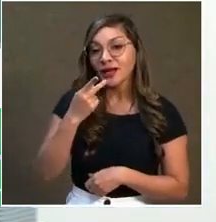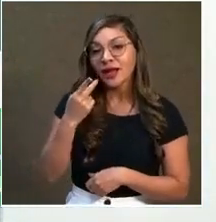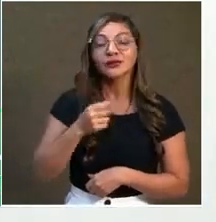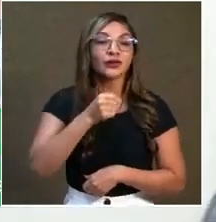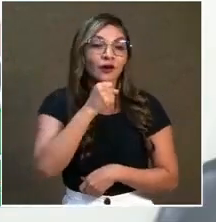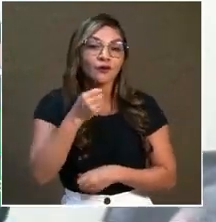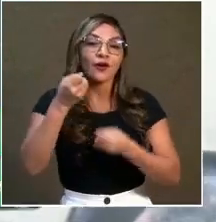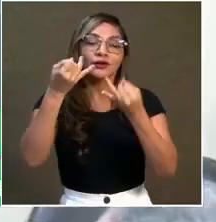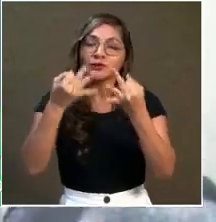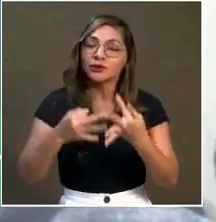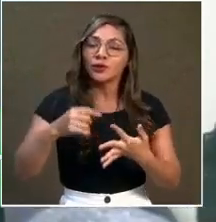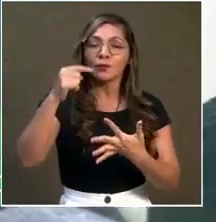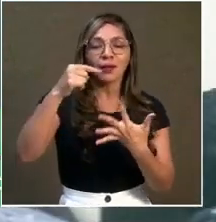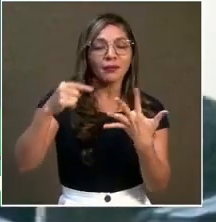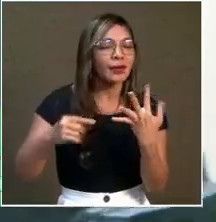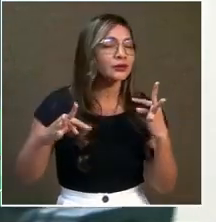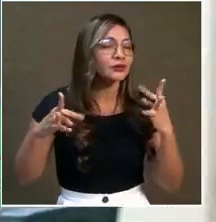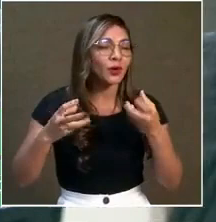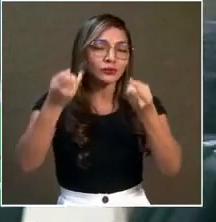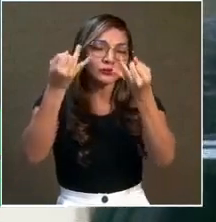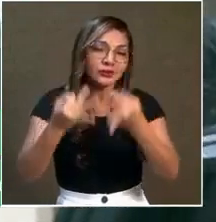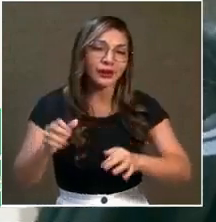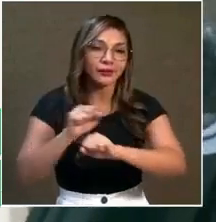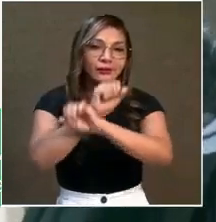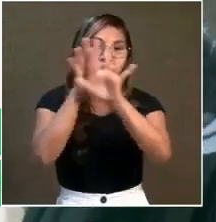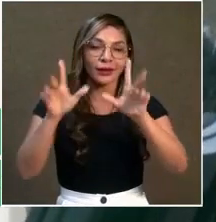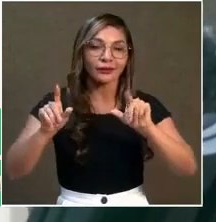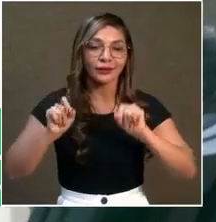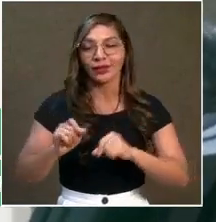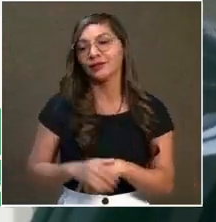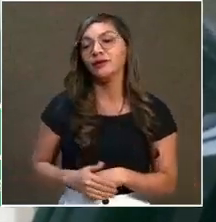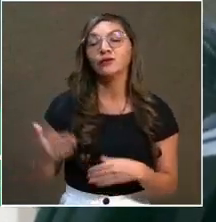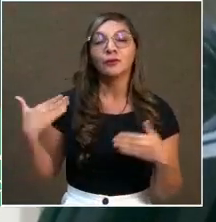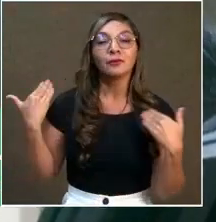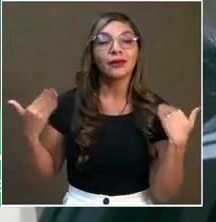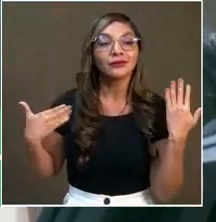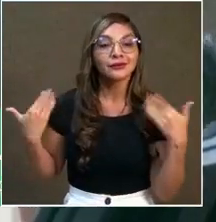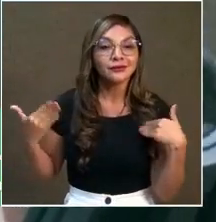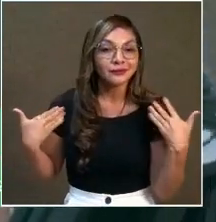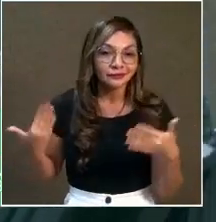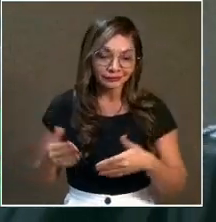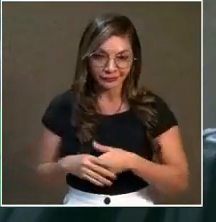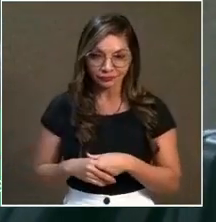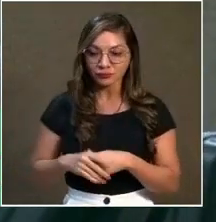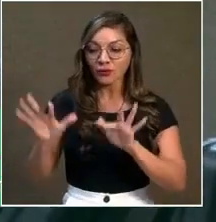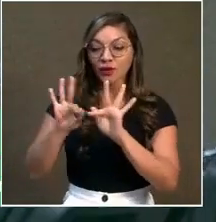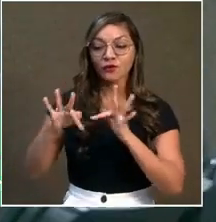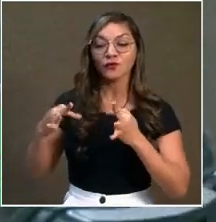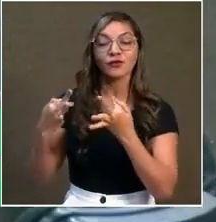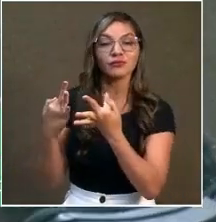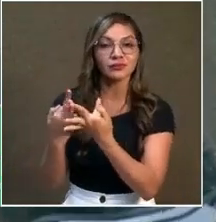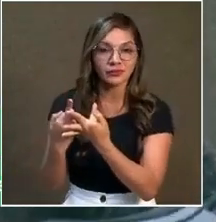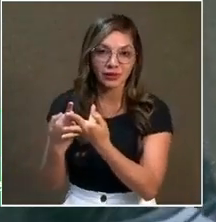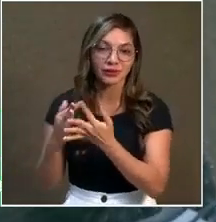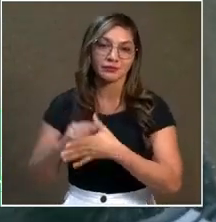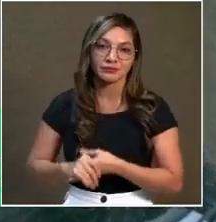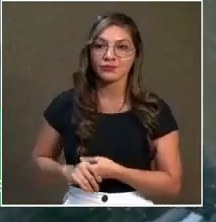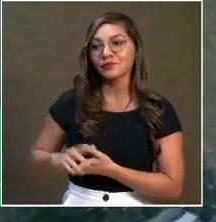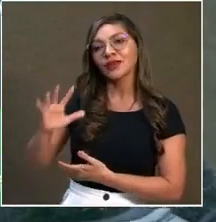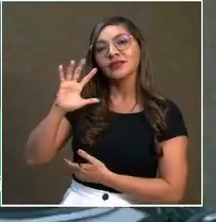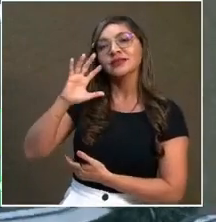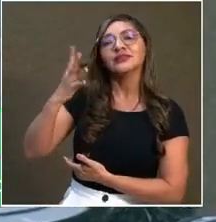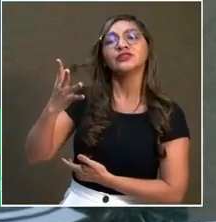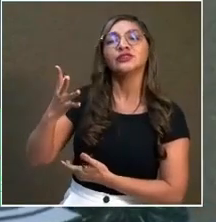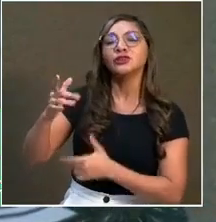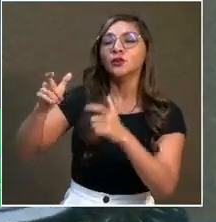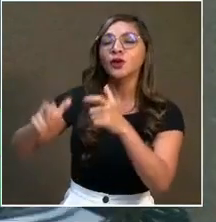deixou claro, a Kelly deixou claro, todo mundo deixou claro. Saiu com a família, decidiram ir para